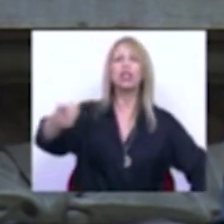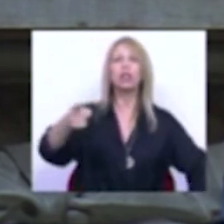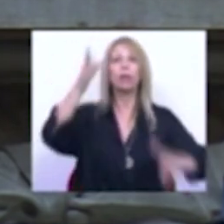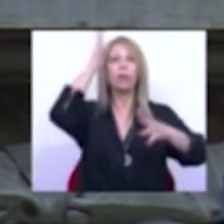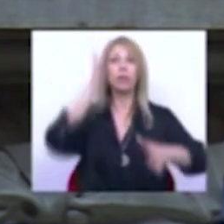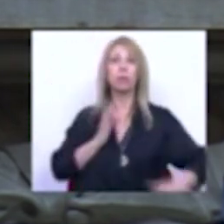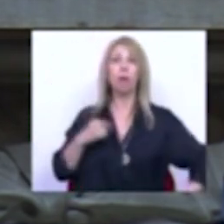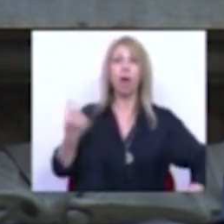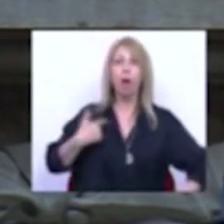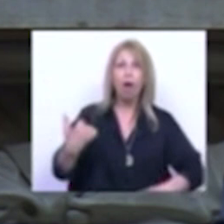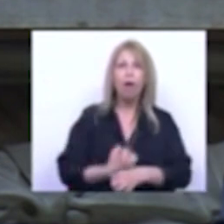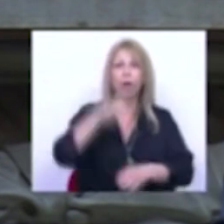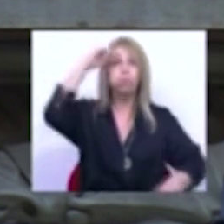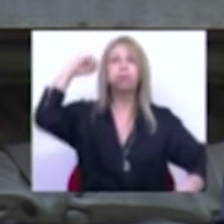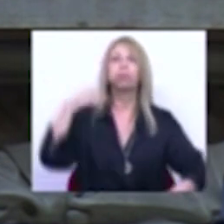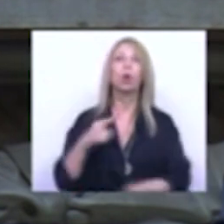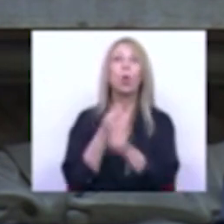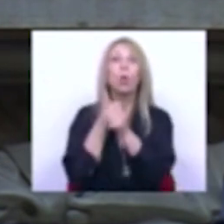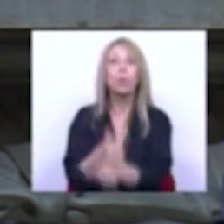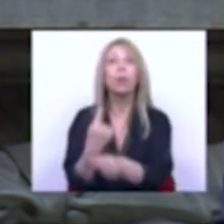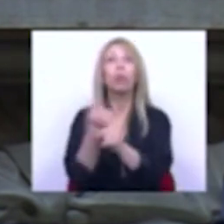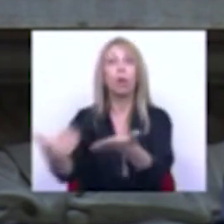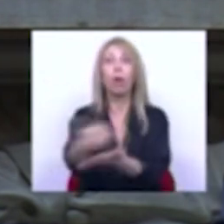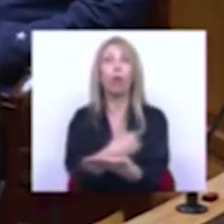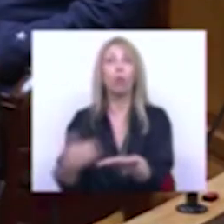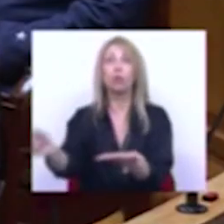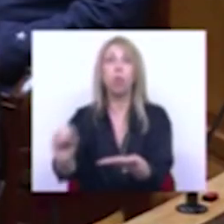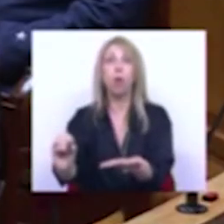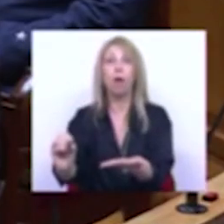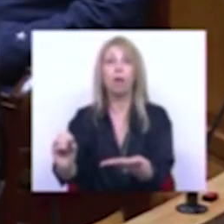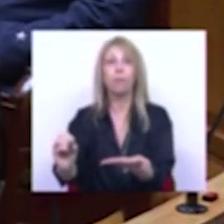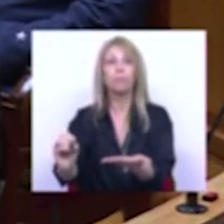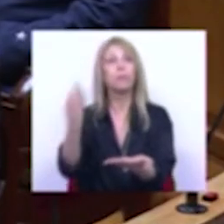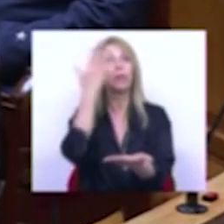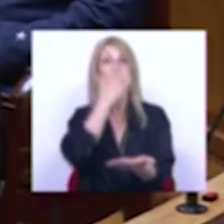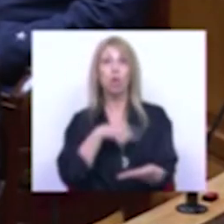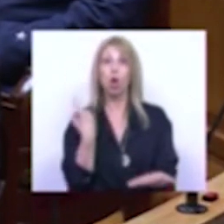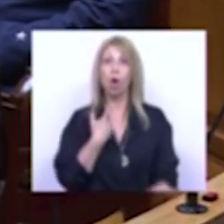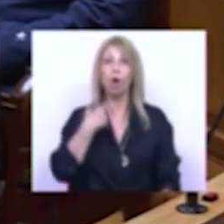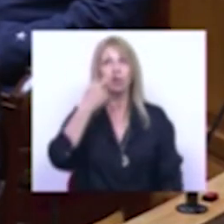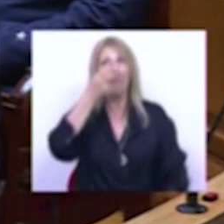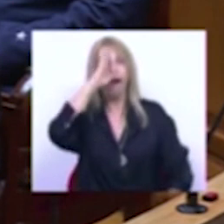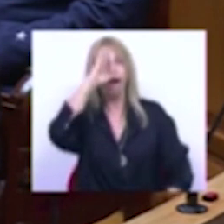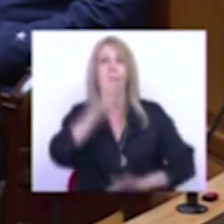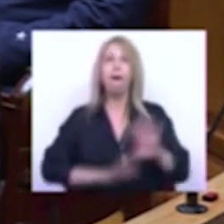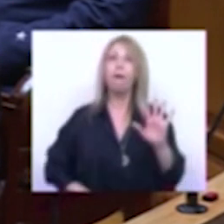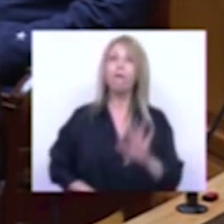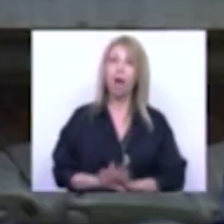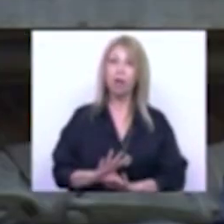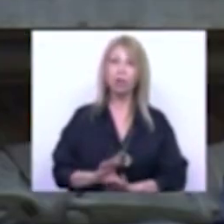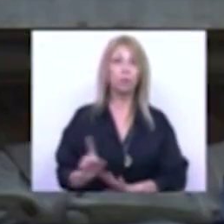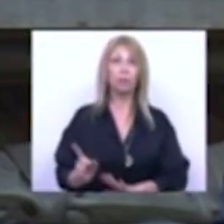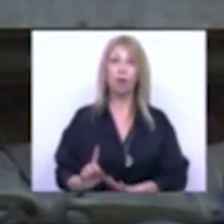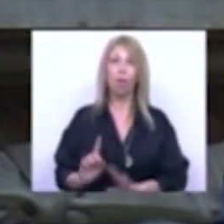missões difíceis de cumprir por falta de recursos. Porque se o não fizermos a tempo, outros o exigirão